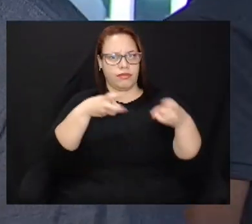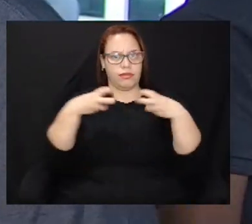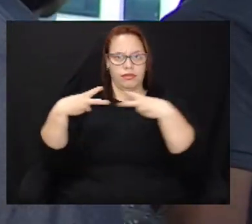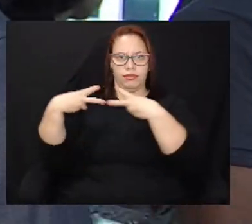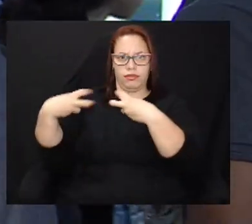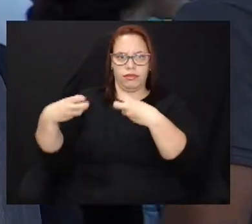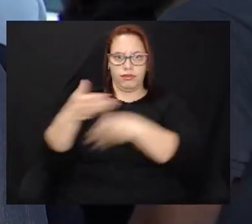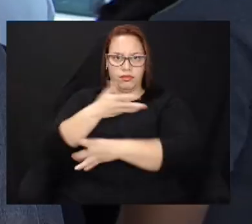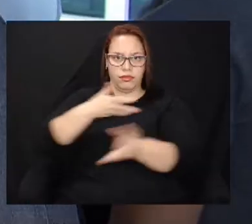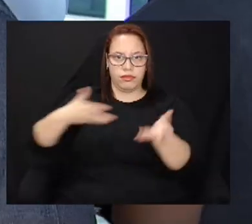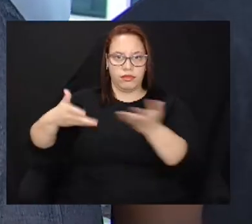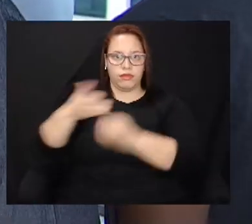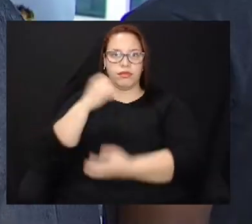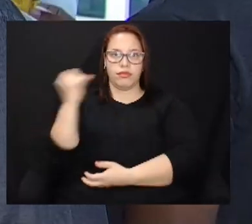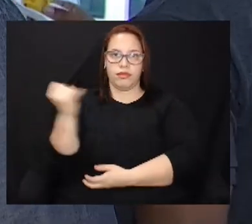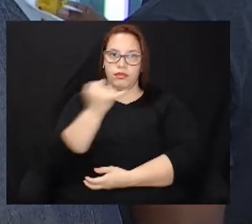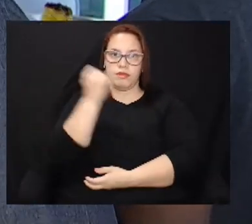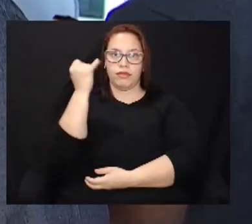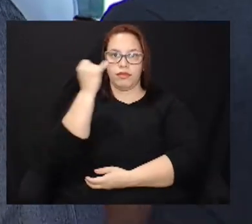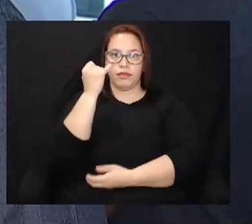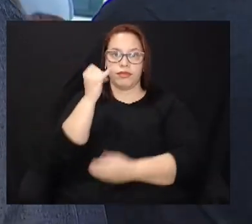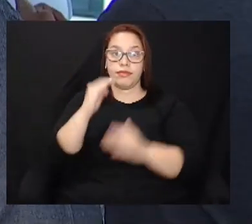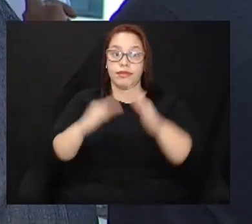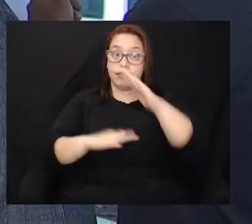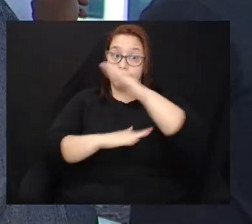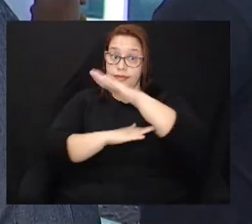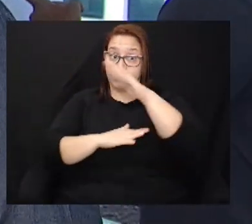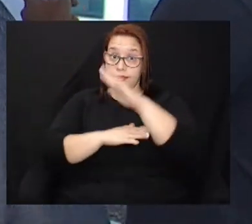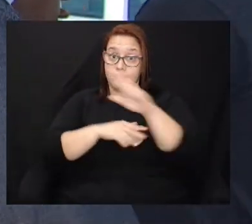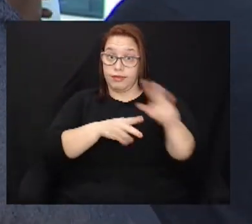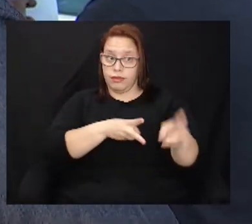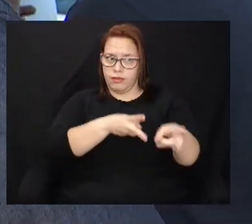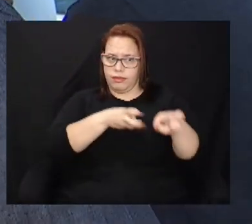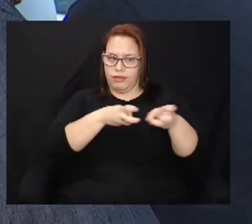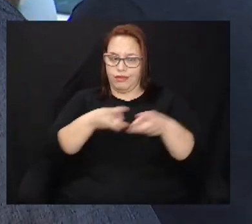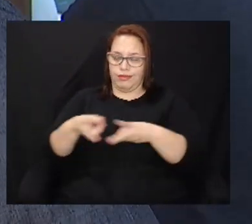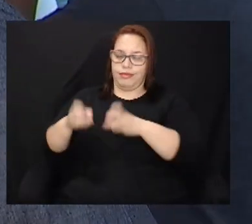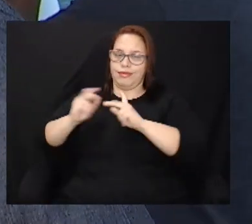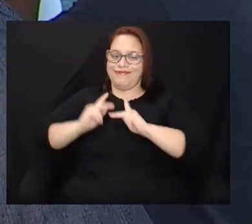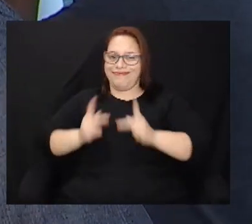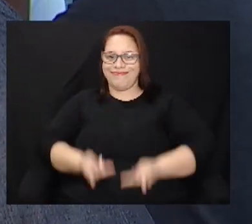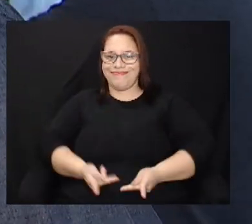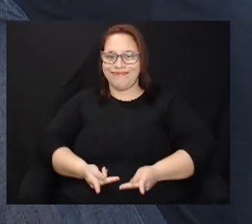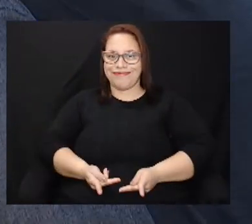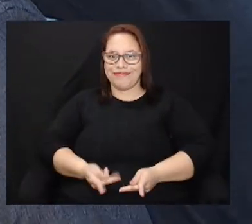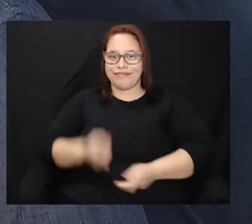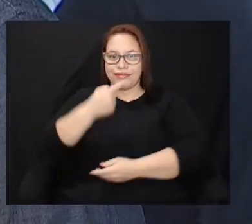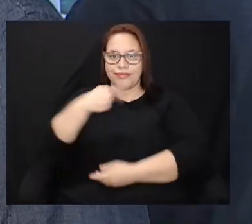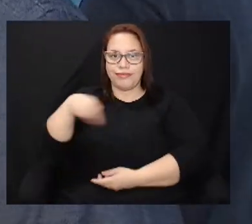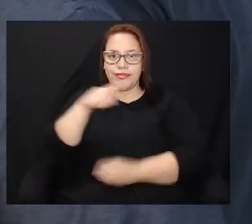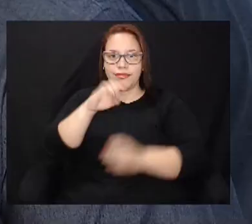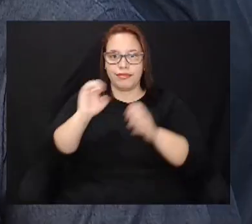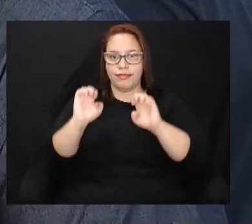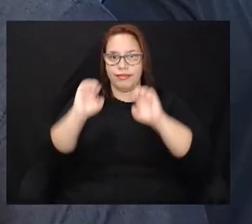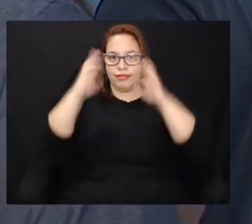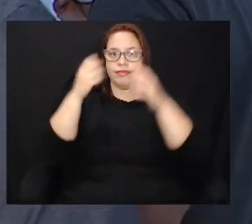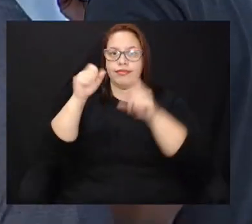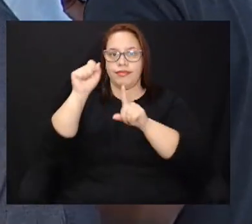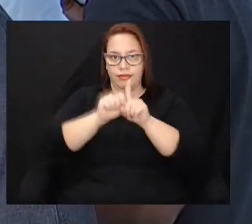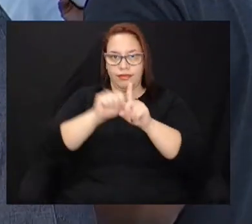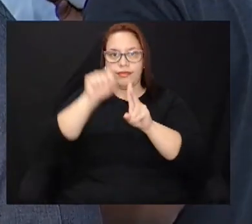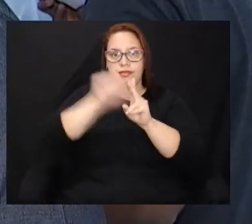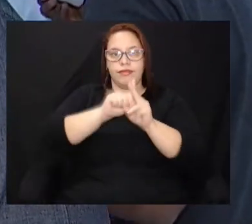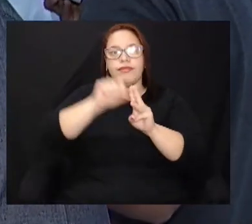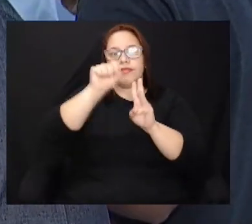muito importante, pois a casa traz um olhar mais humanizado, né, para essa celebração mensal. Todos os meses, né,